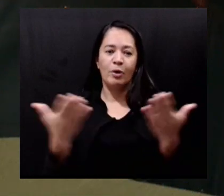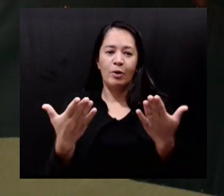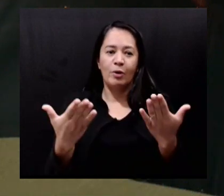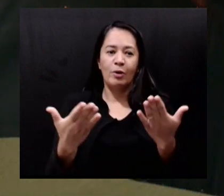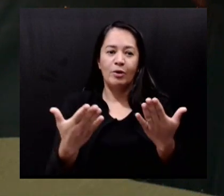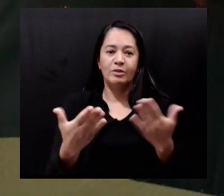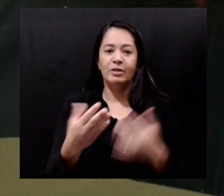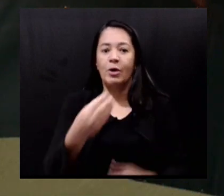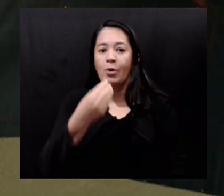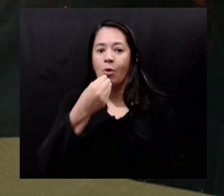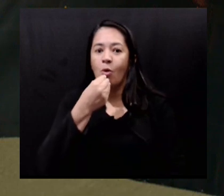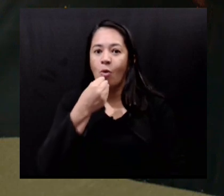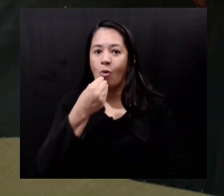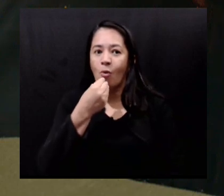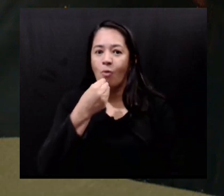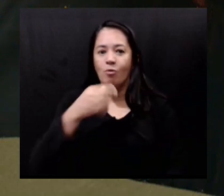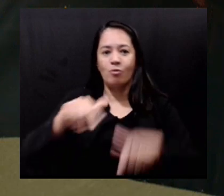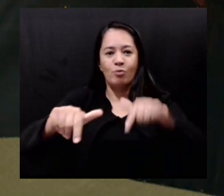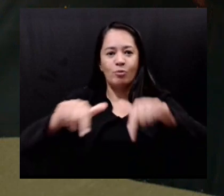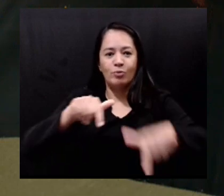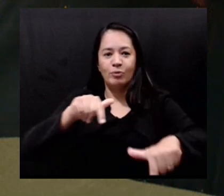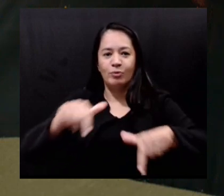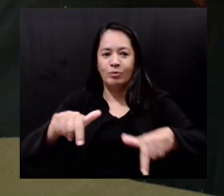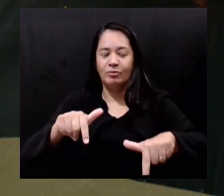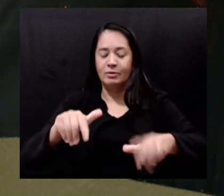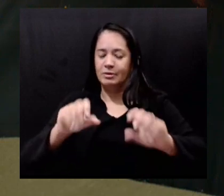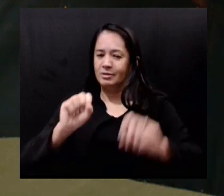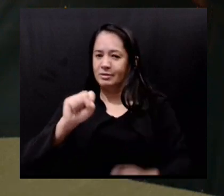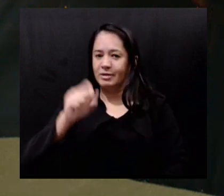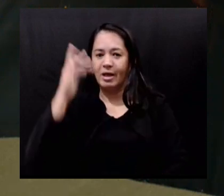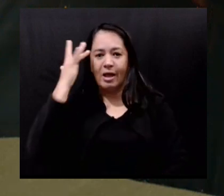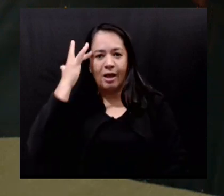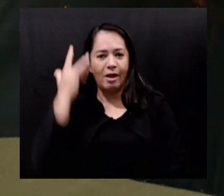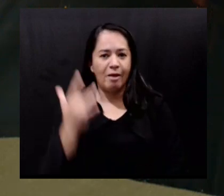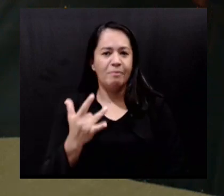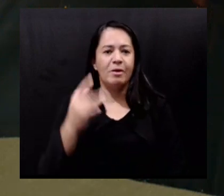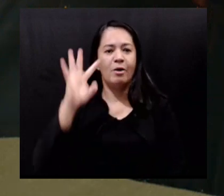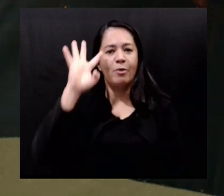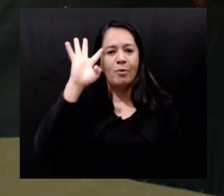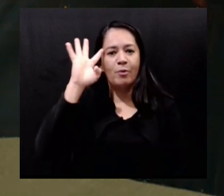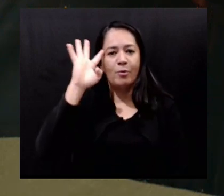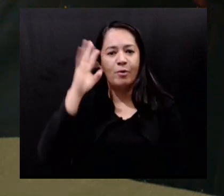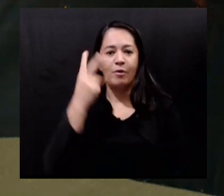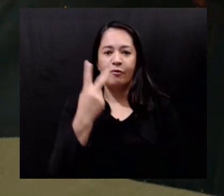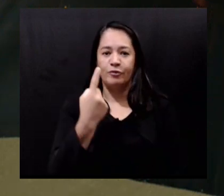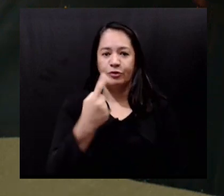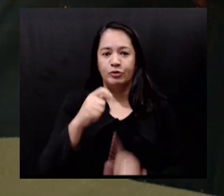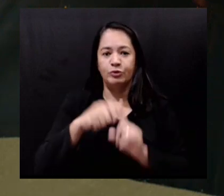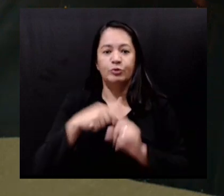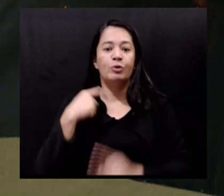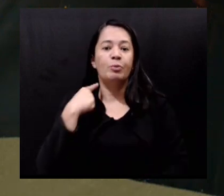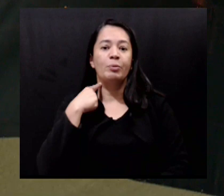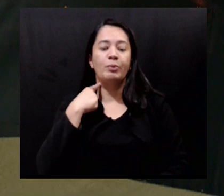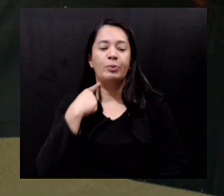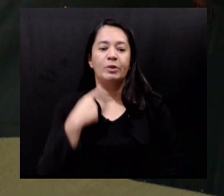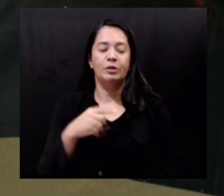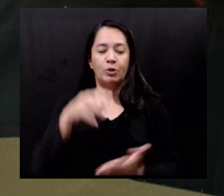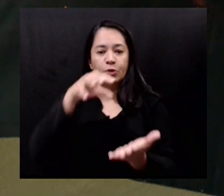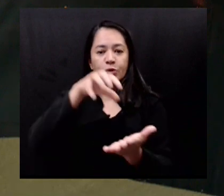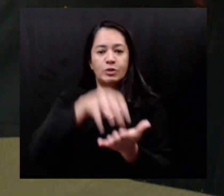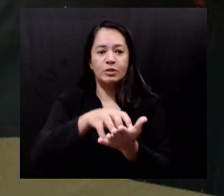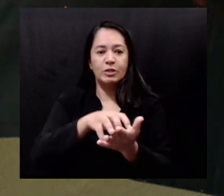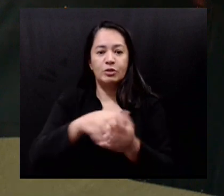de emprego. É para amanhã, gente. Amanhã é quarta-feira, dia 21 de maio. O Centro de Educação Profissional de Campinas,